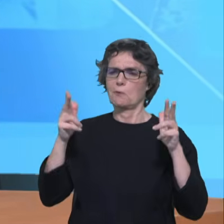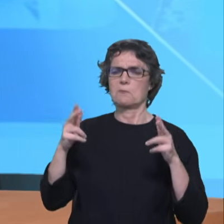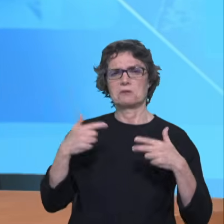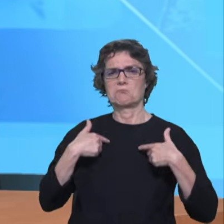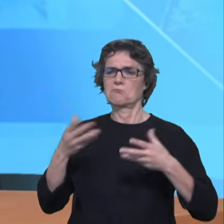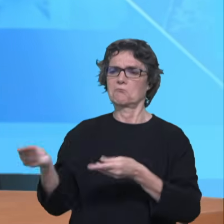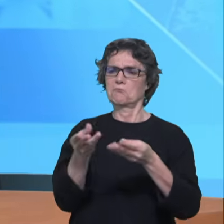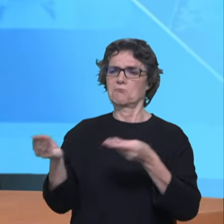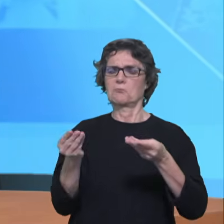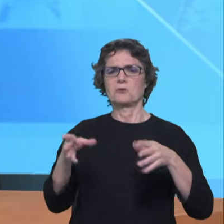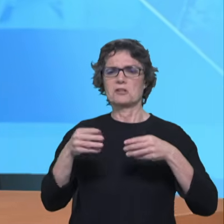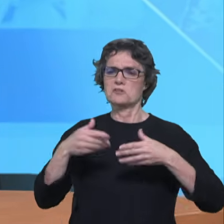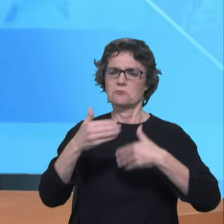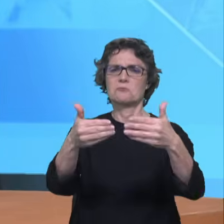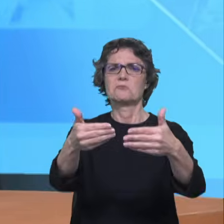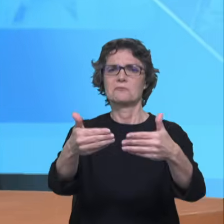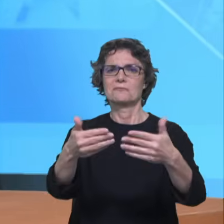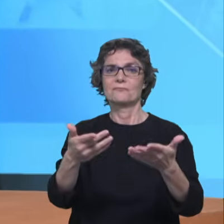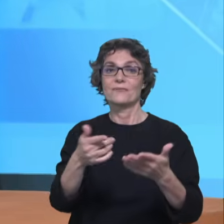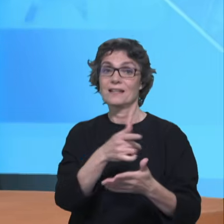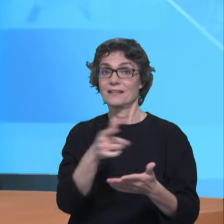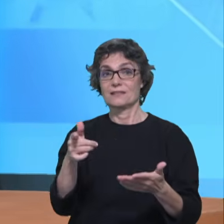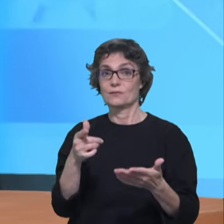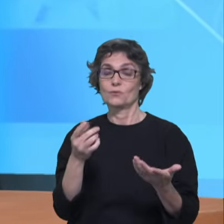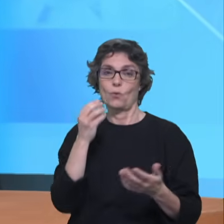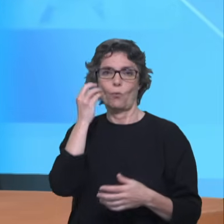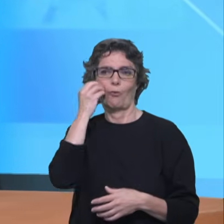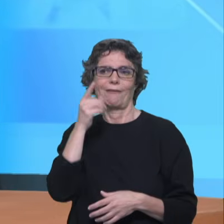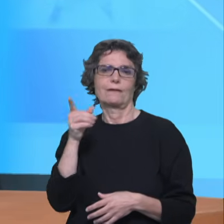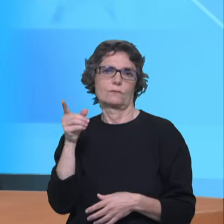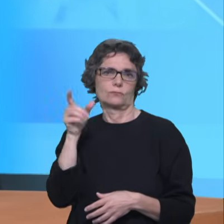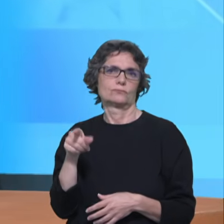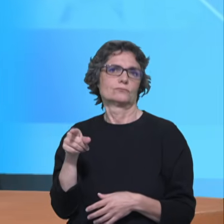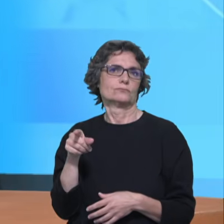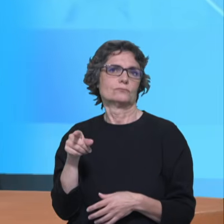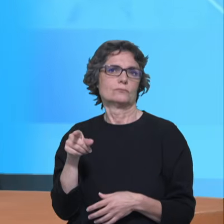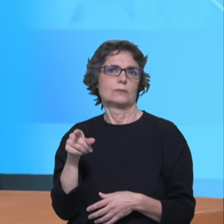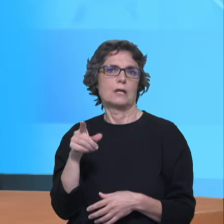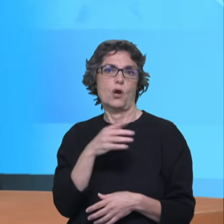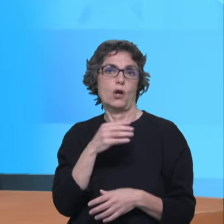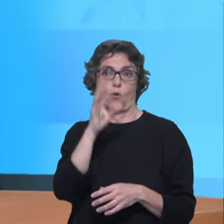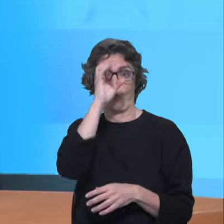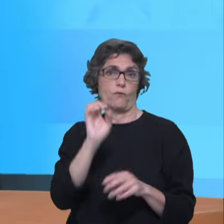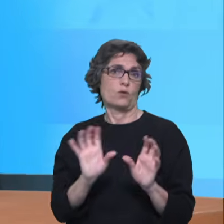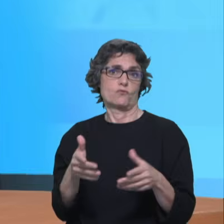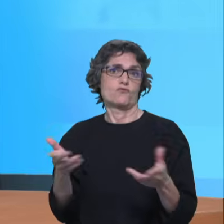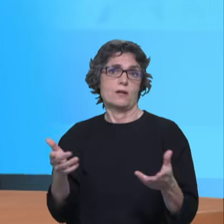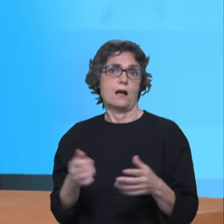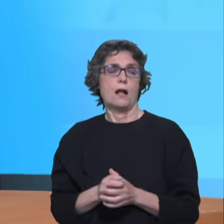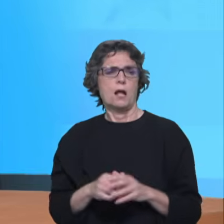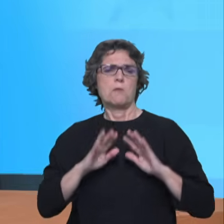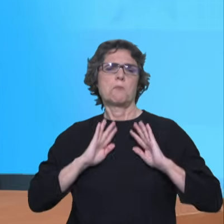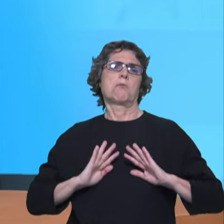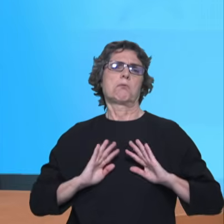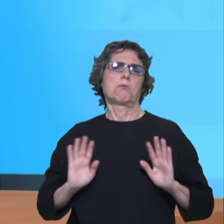uma abertura que dá conforto a Luís Montenegro e a todo o Governo para ter